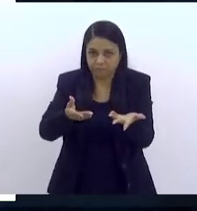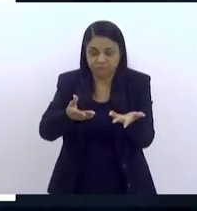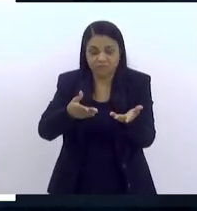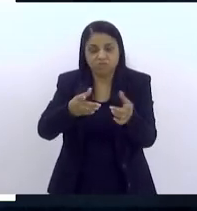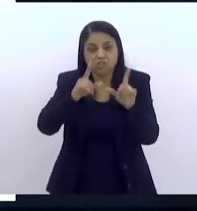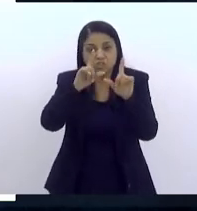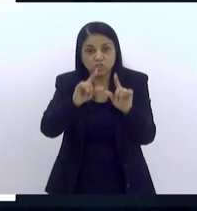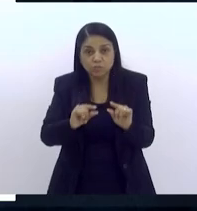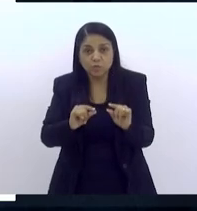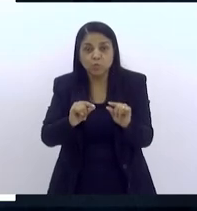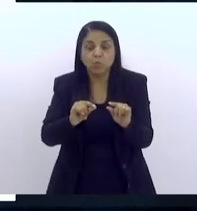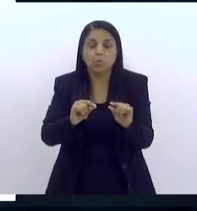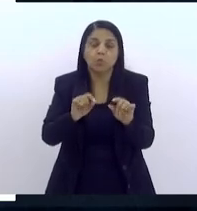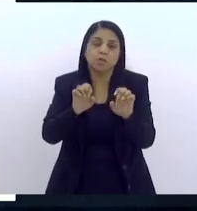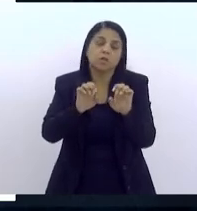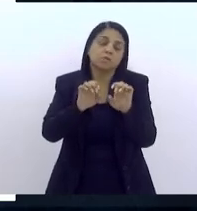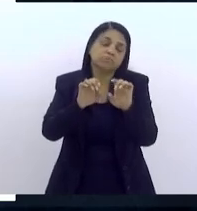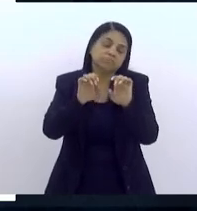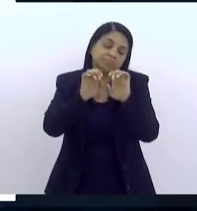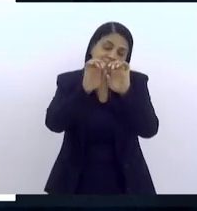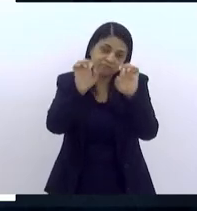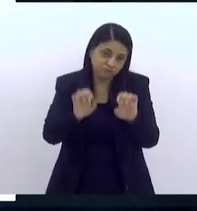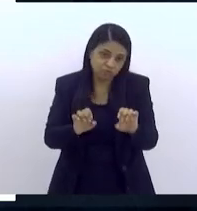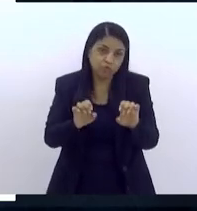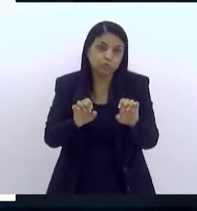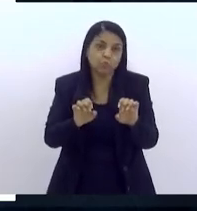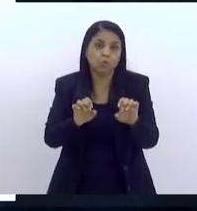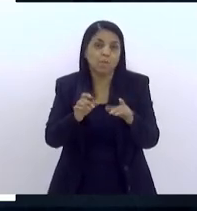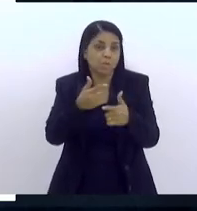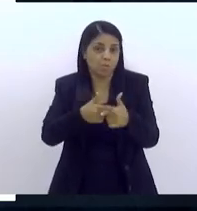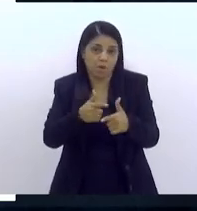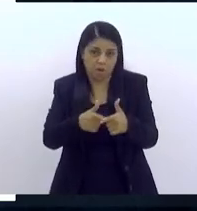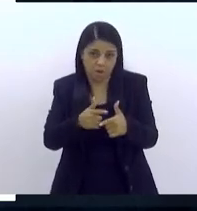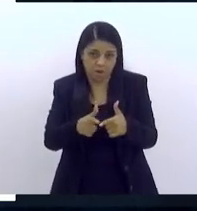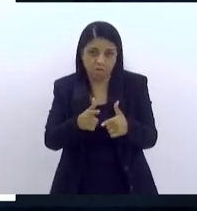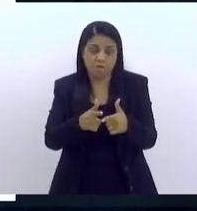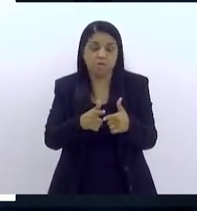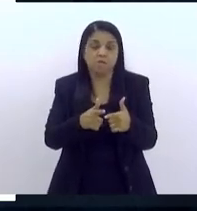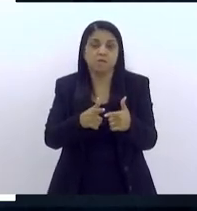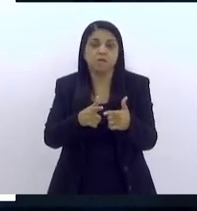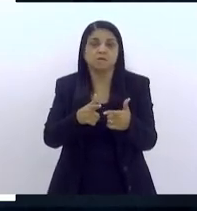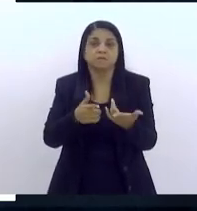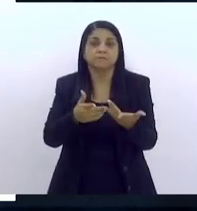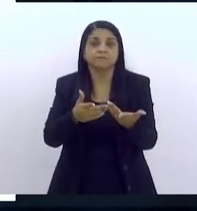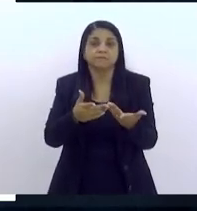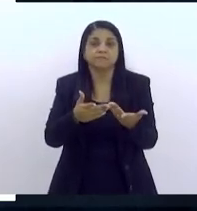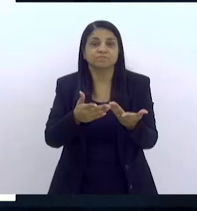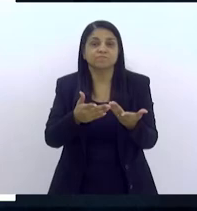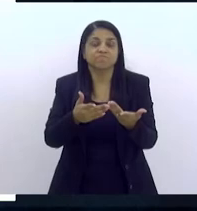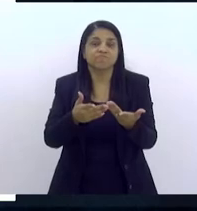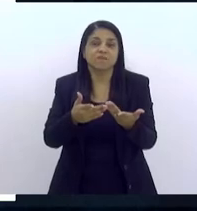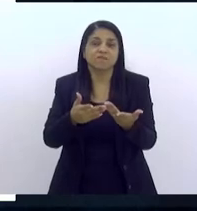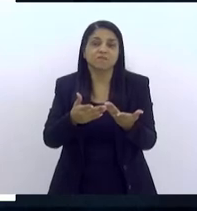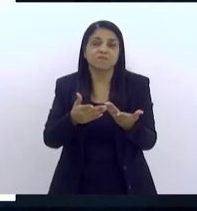de investimento em infraestrutura E aí de investimento e infraestrutura que seja racionalmente